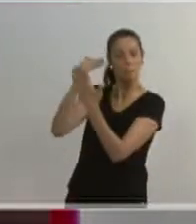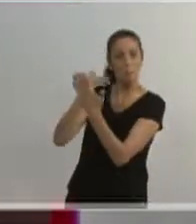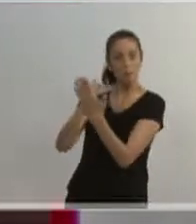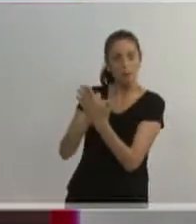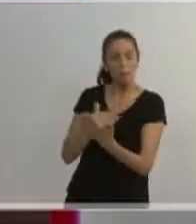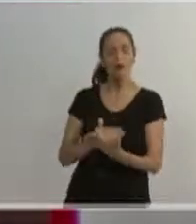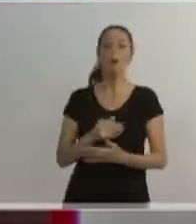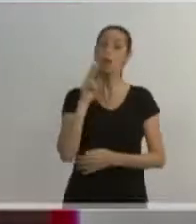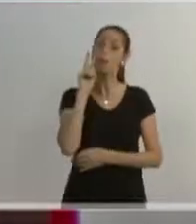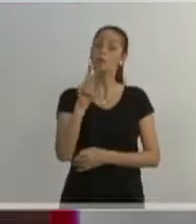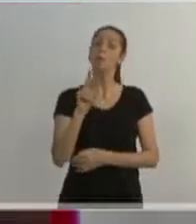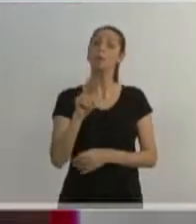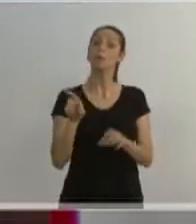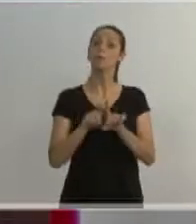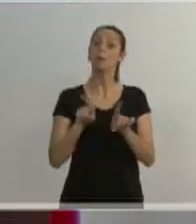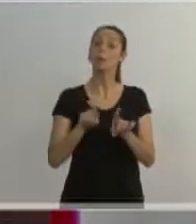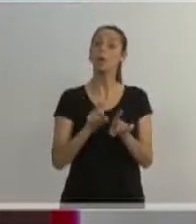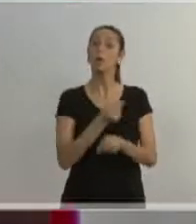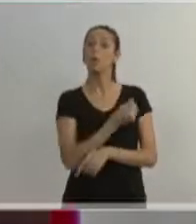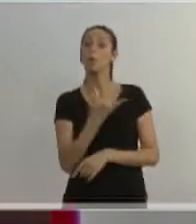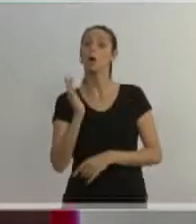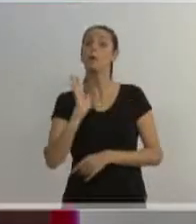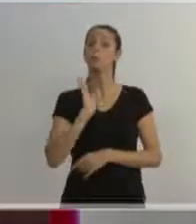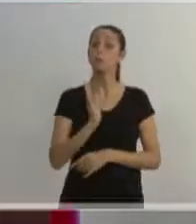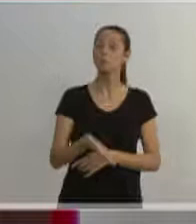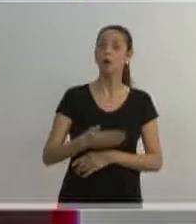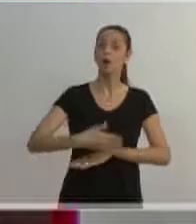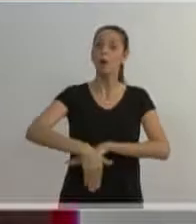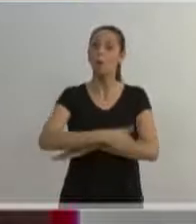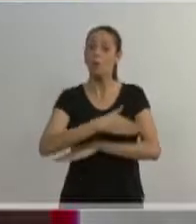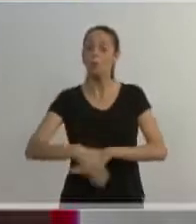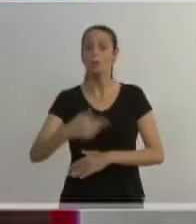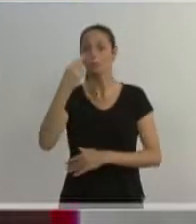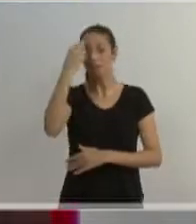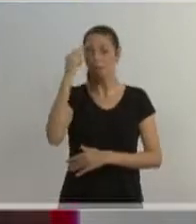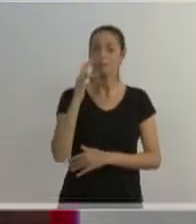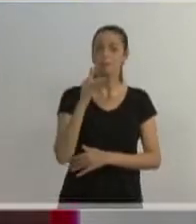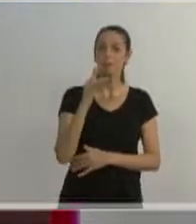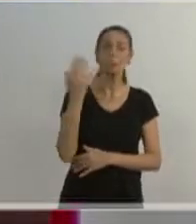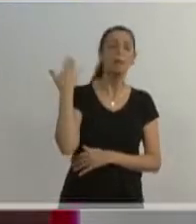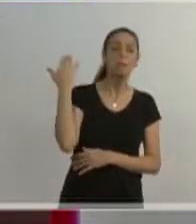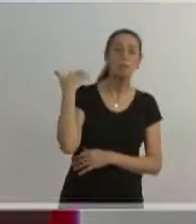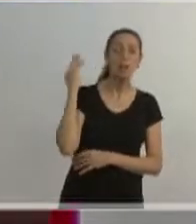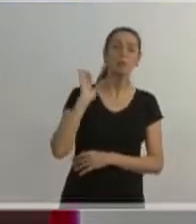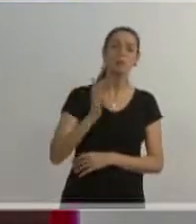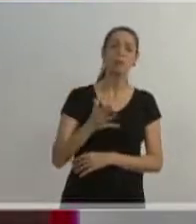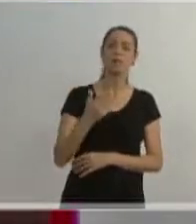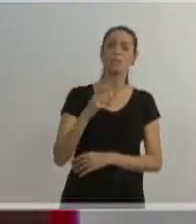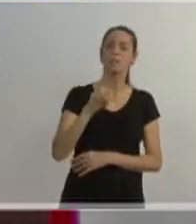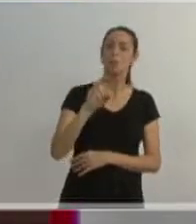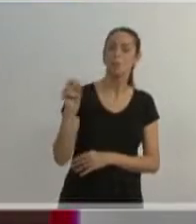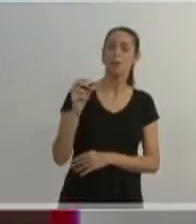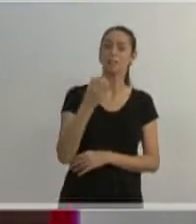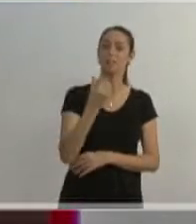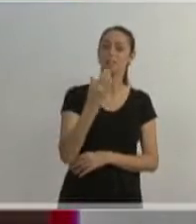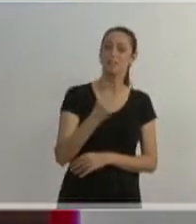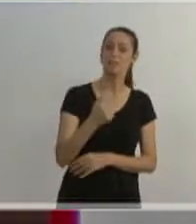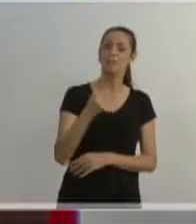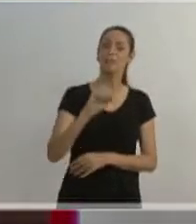de vias que já foram projetadas vereadores a mais de 50 60 70 anos